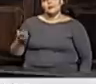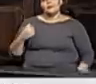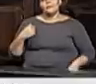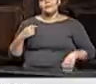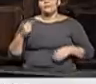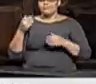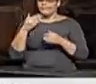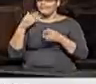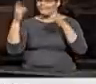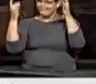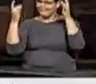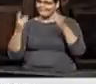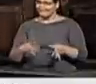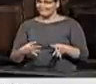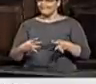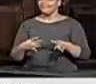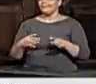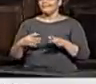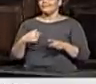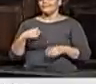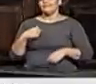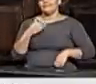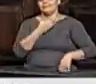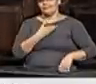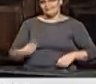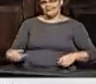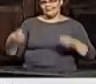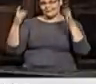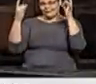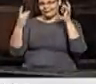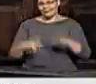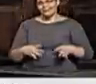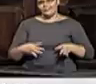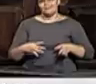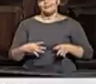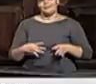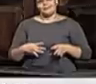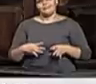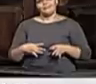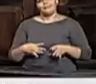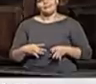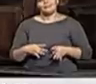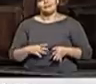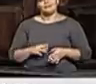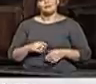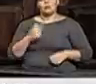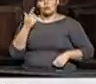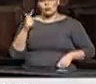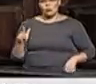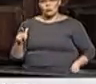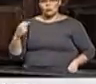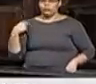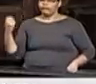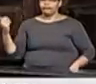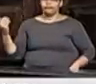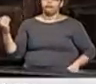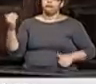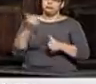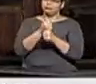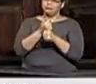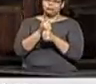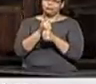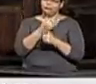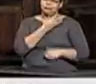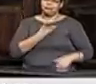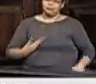pedisse as contas. Eu acho que devia haver essa grandeza. O outro que vai entrar, não vai resolver.